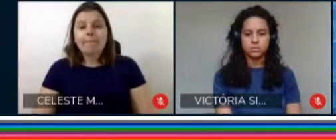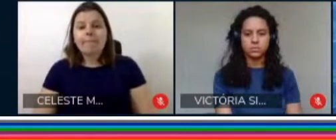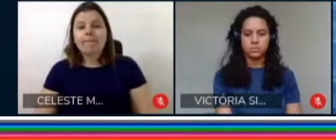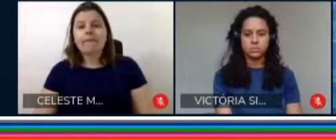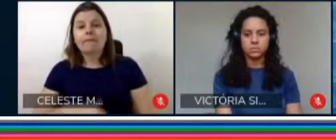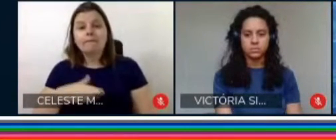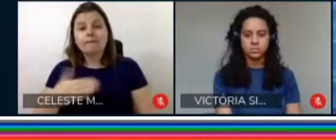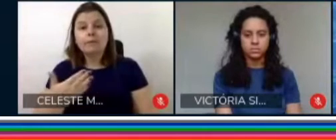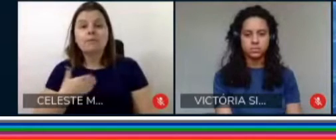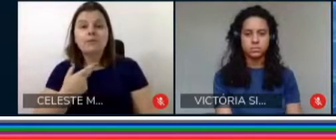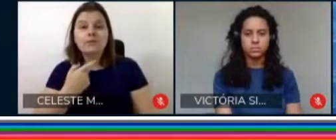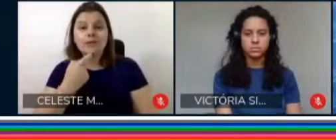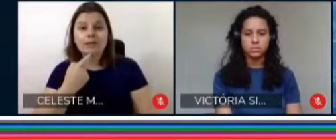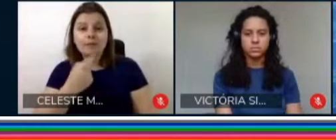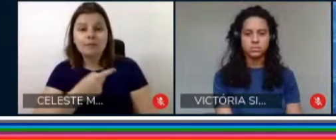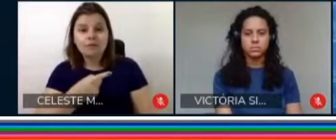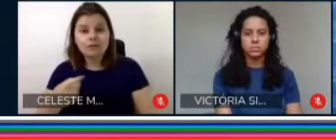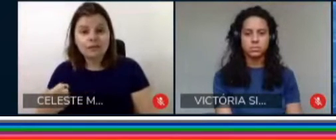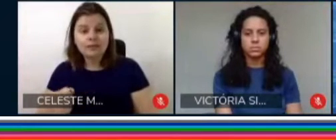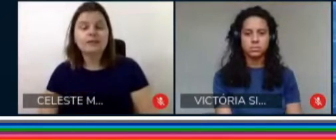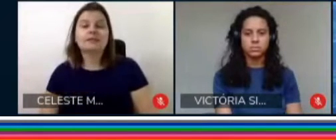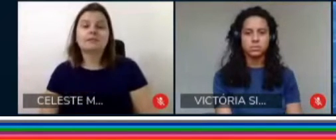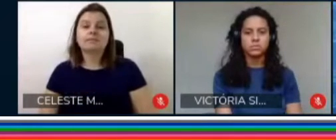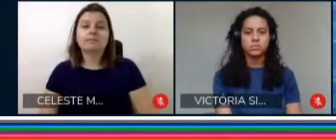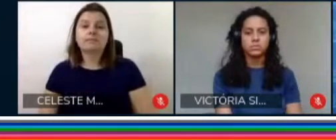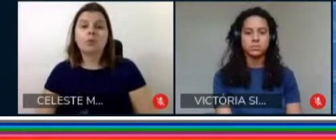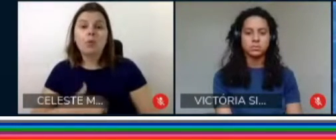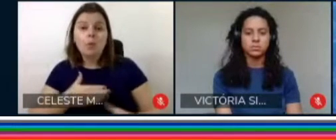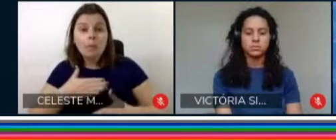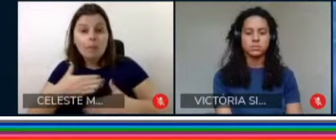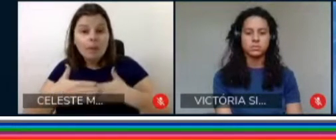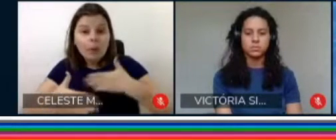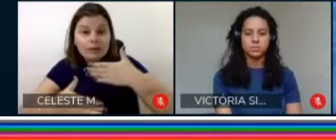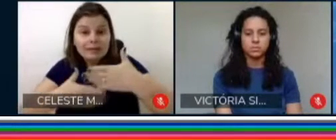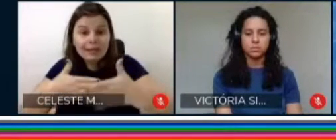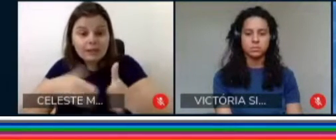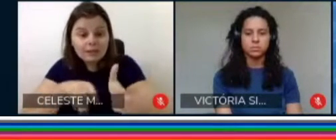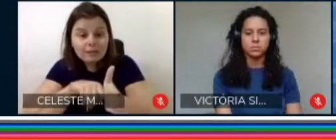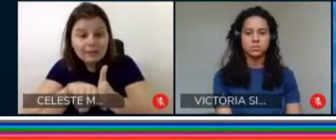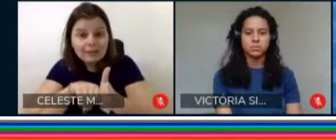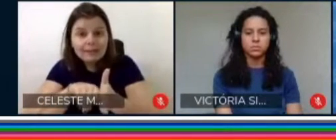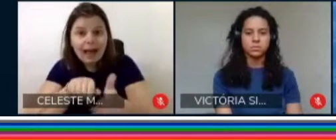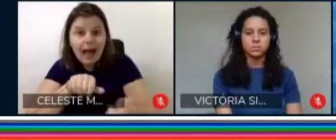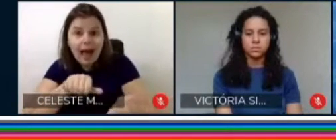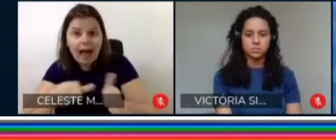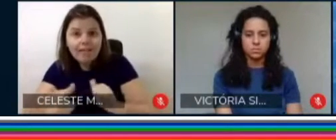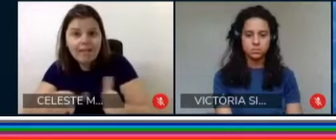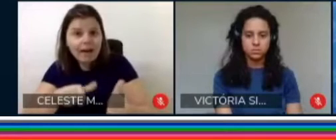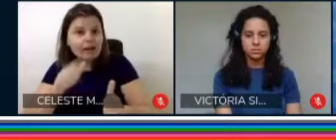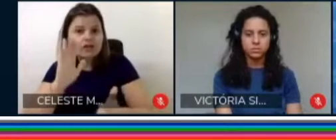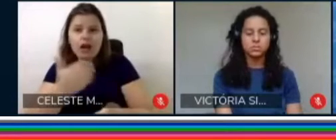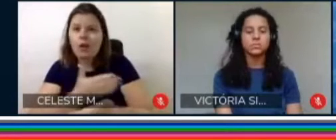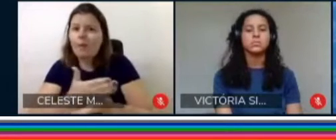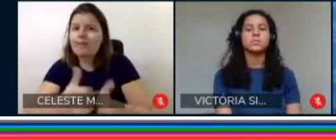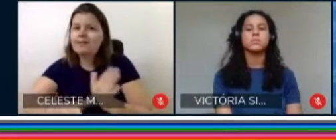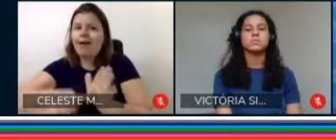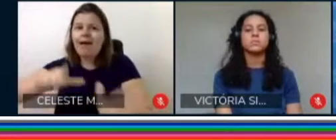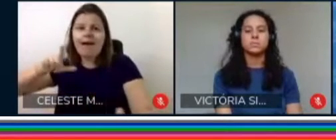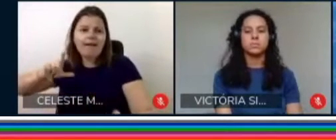Como eu disse para vocês, avaliar o processo de pesquisa, ele vai desde o início, desde quando eu estou pensando a respeito da